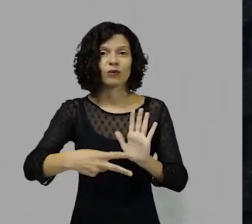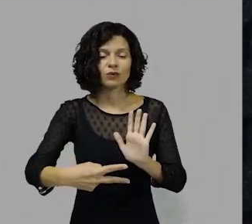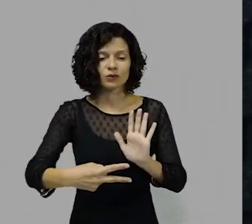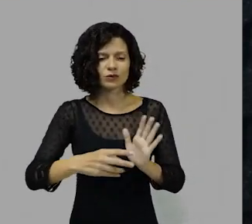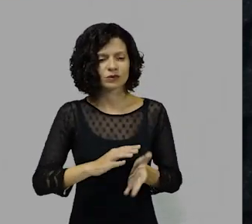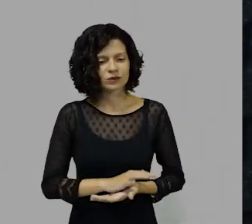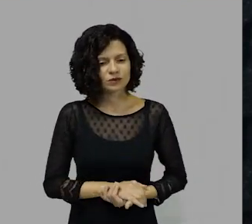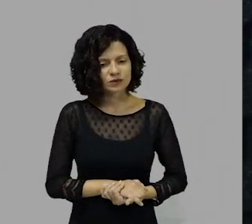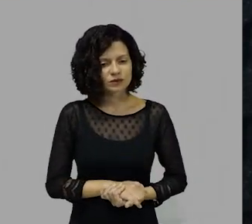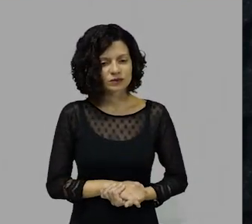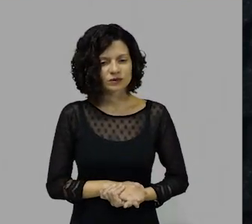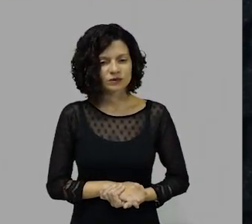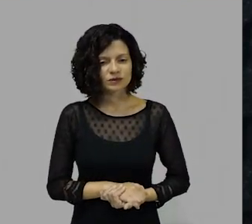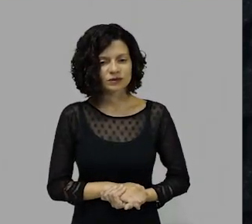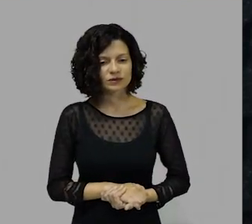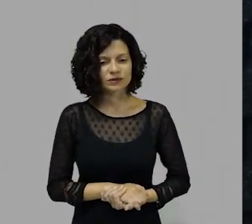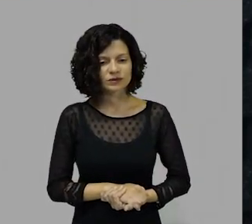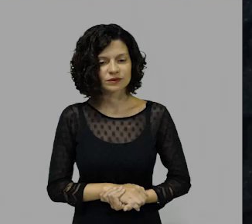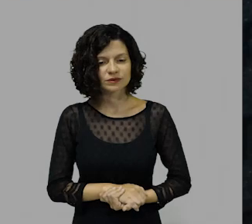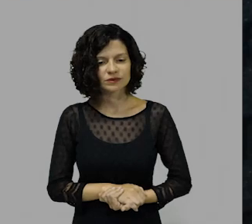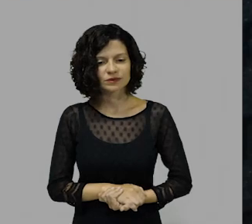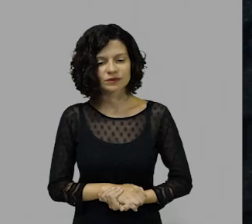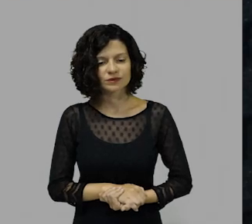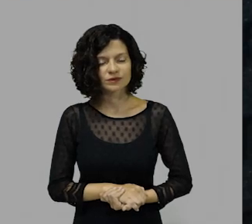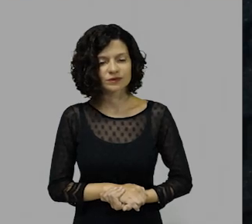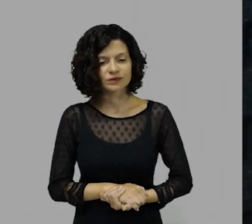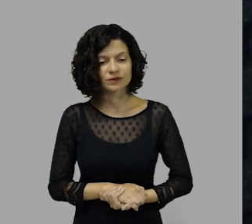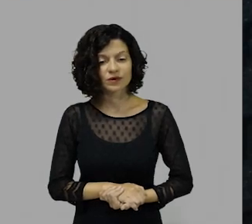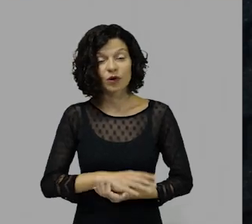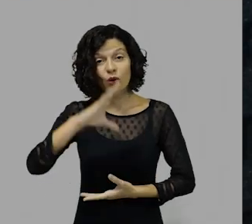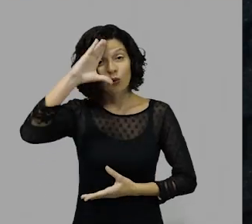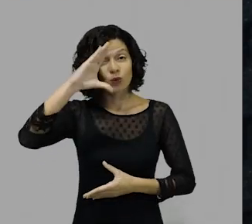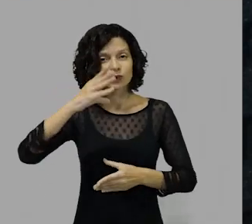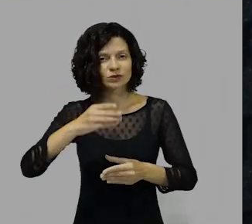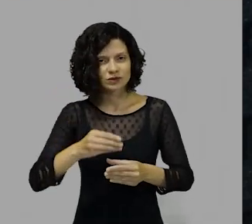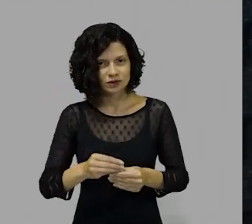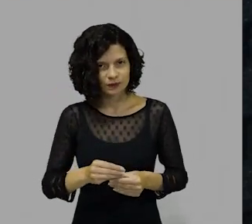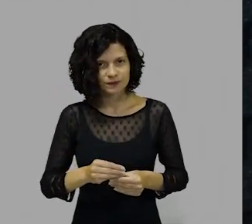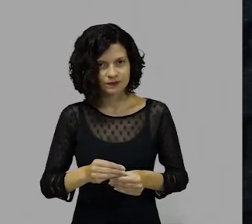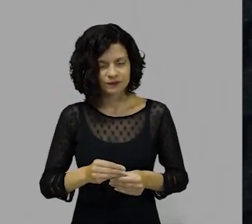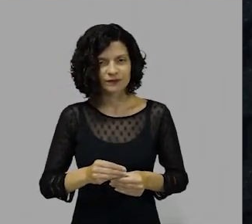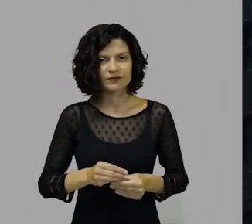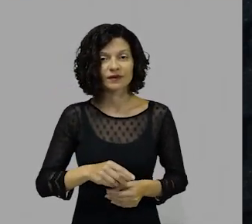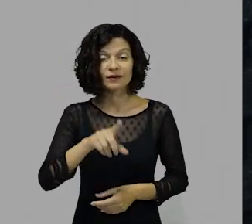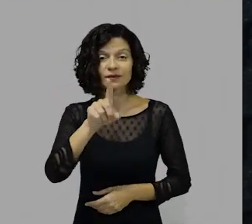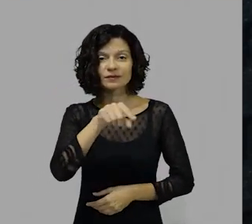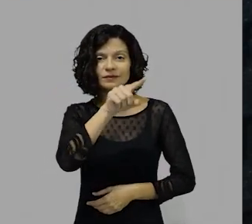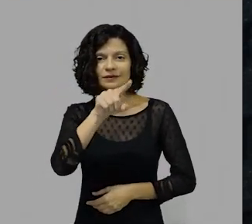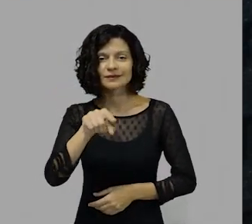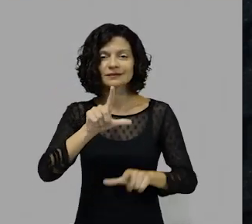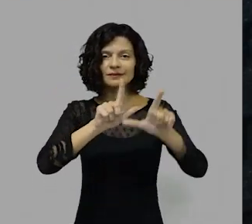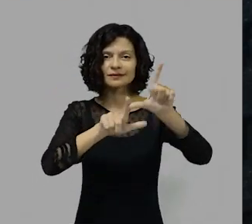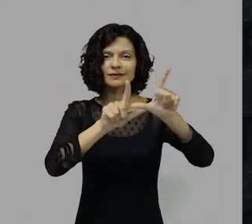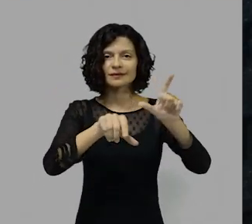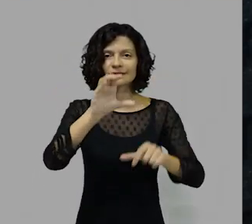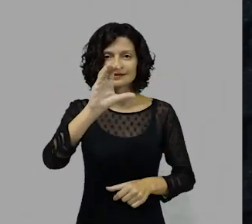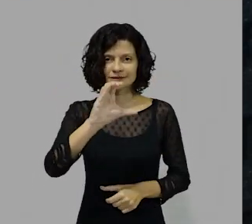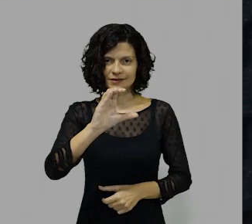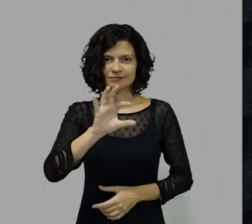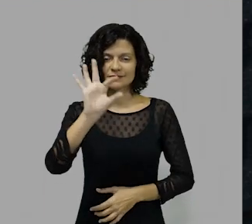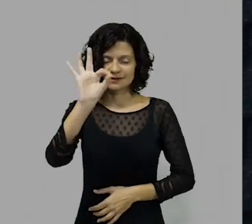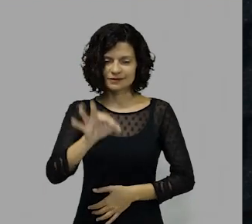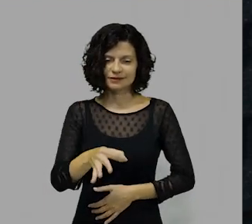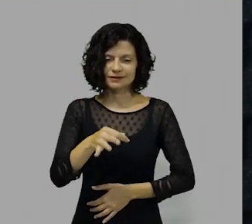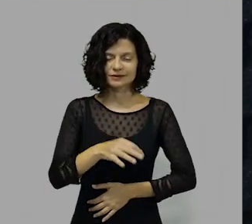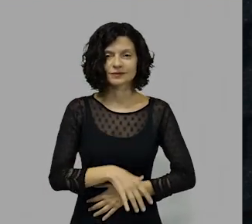comportamento. Então, o then daria essa ideia de conclusão. Então, resposta correta é a letra C. Bom? Então, sempre atentem